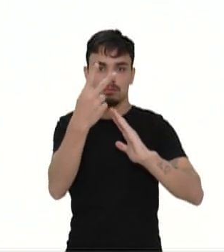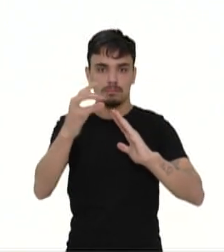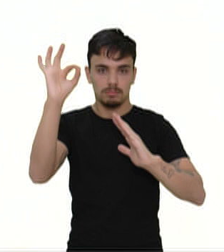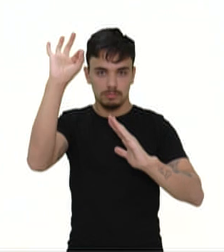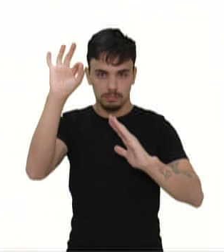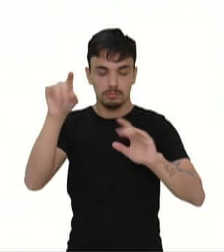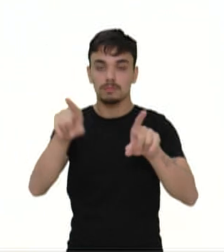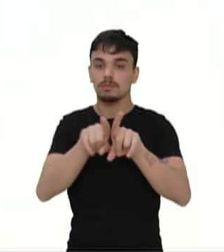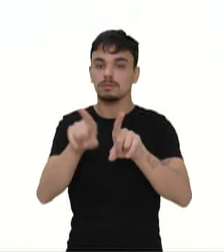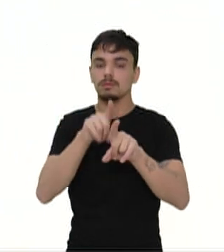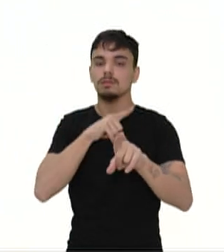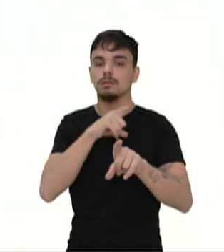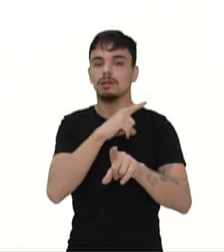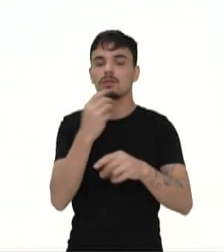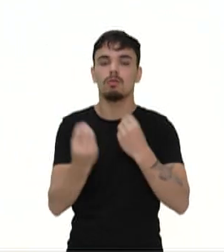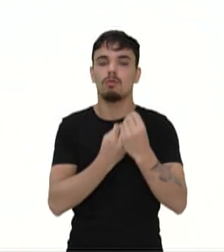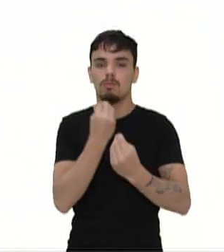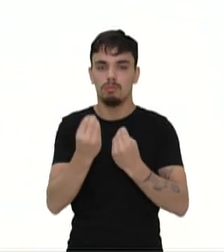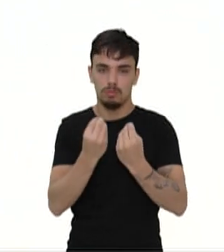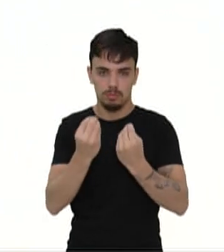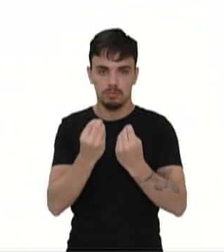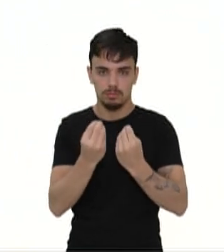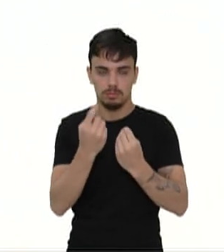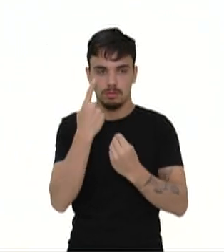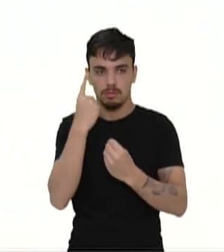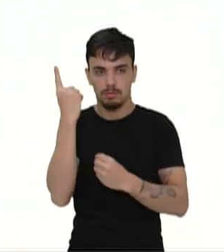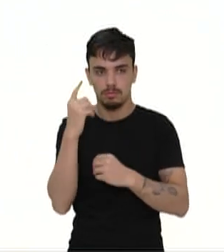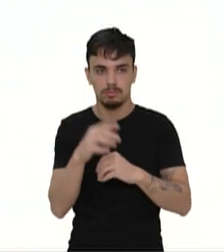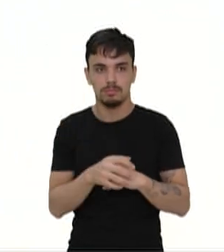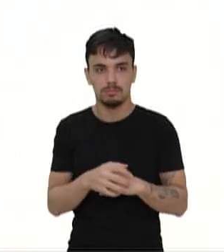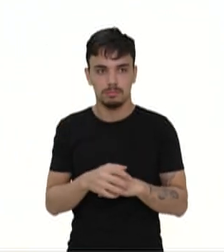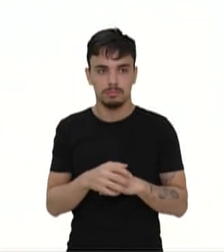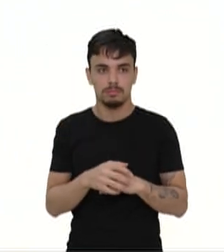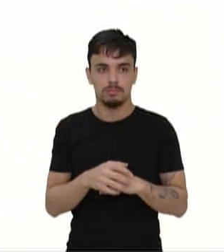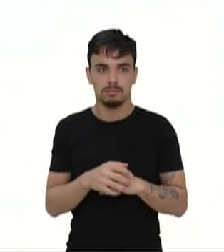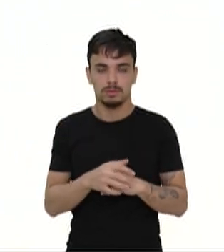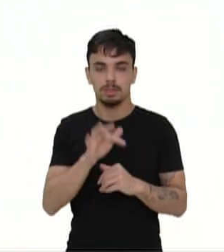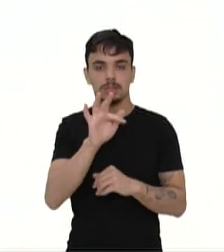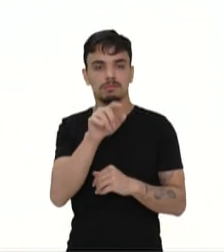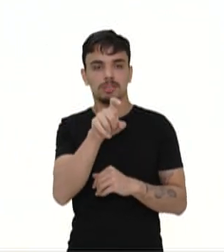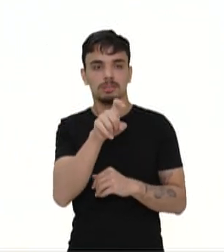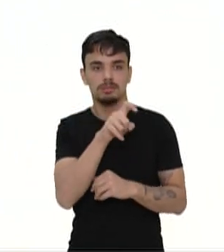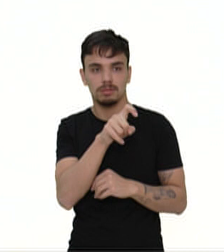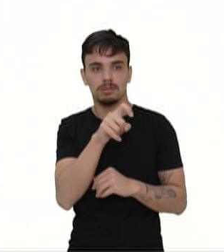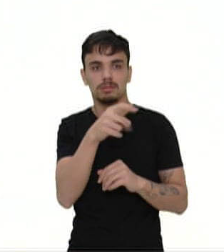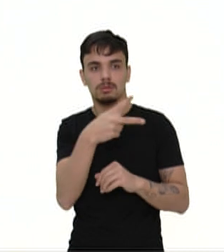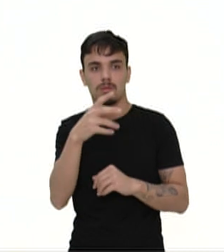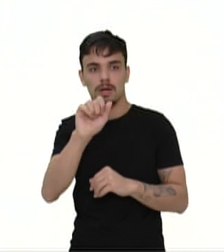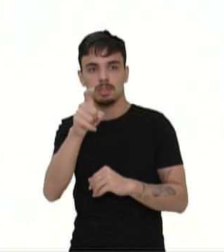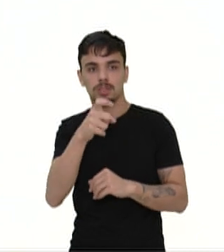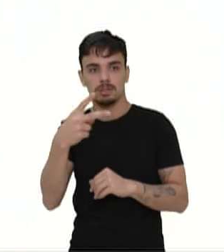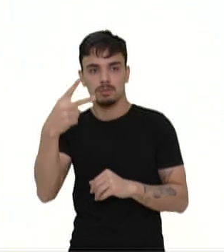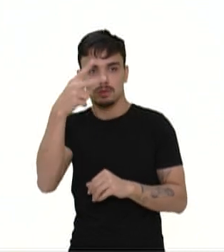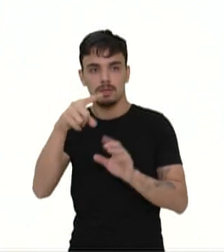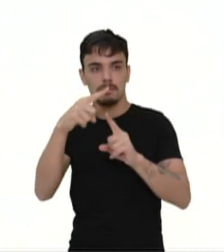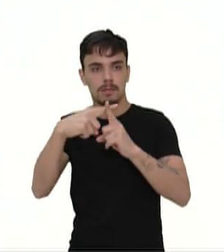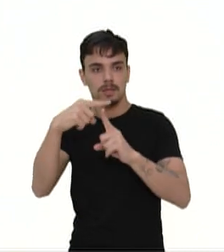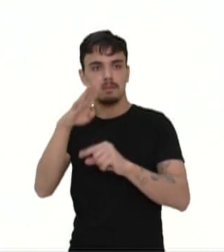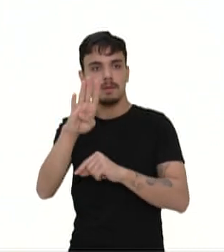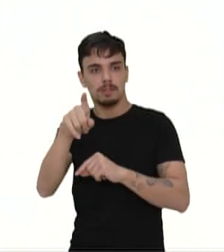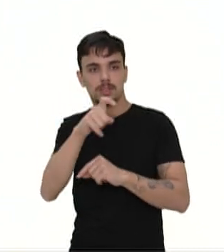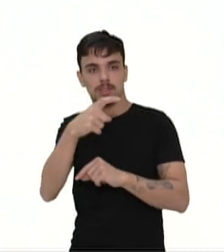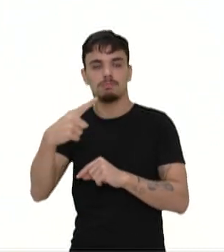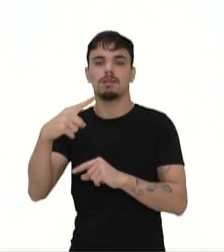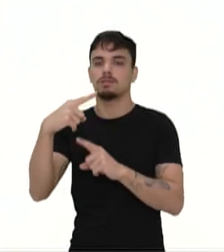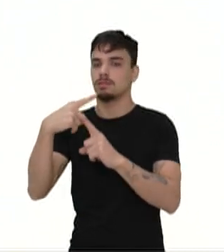tem a seguinte lei de formação: f de x igual a ax quadrado mais bx mais c, ok? Lembrando que esse f de x pode estar